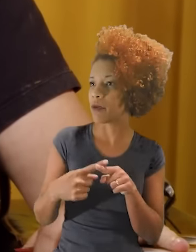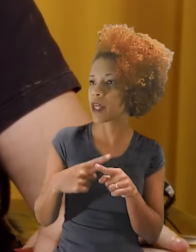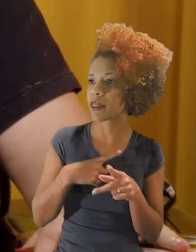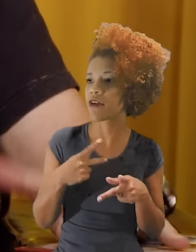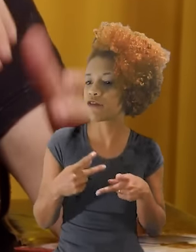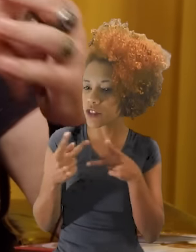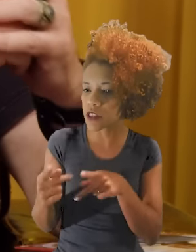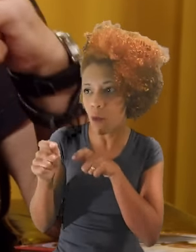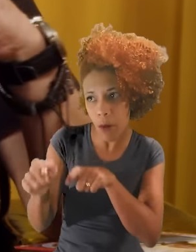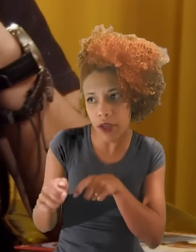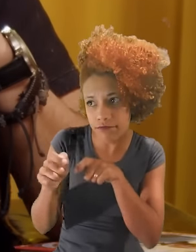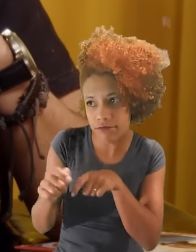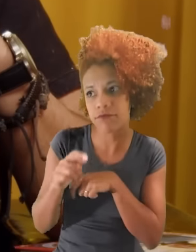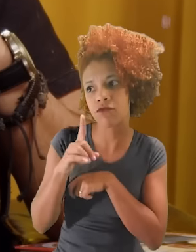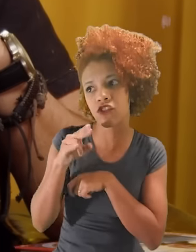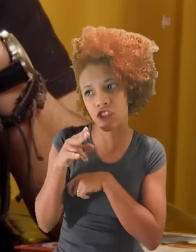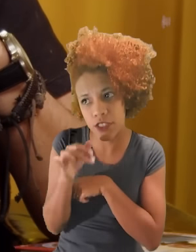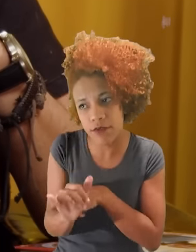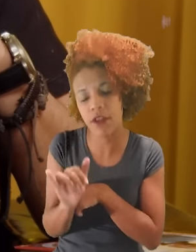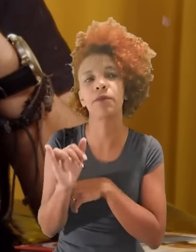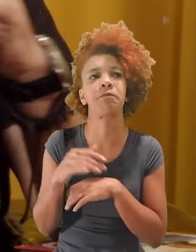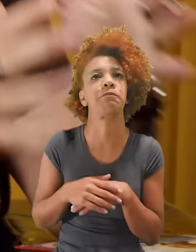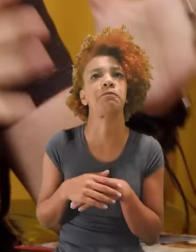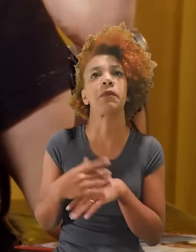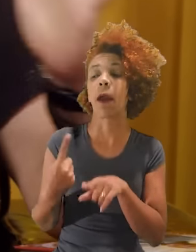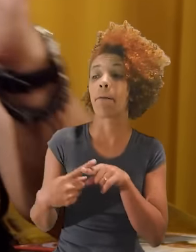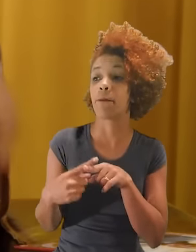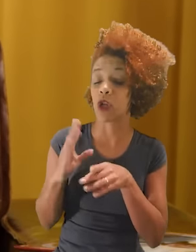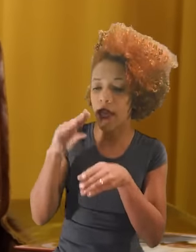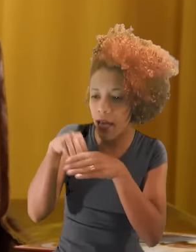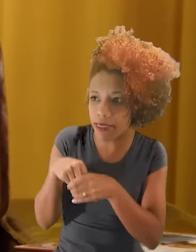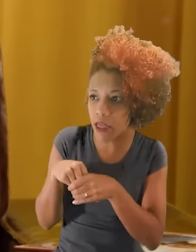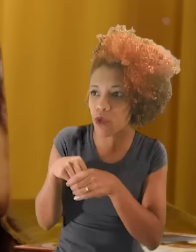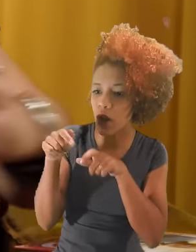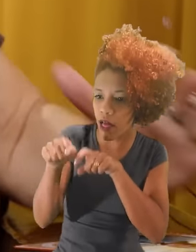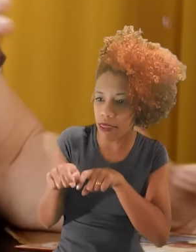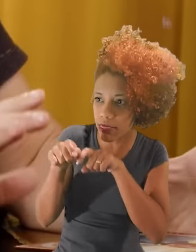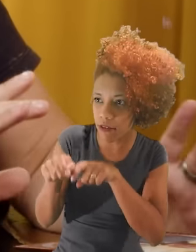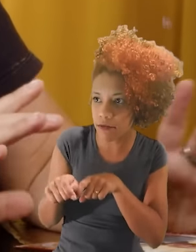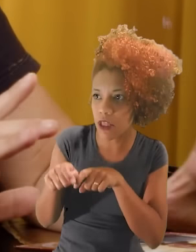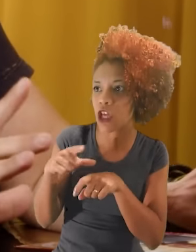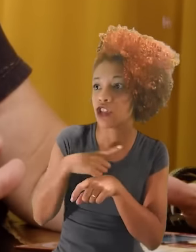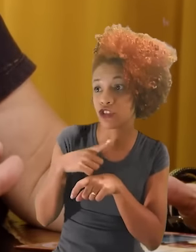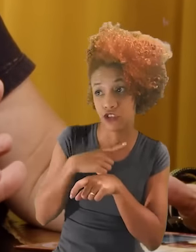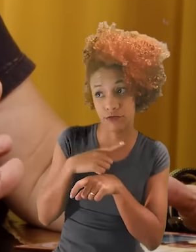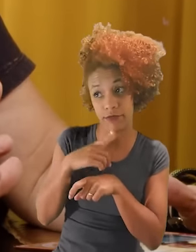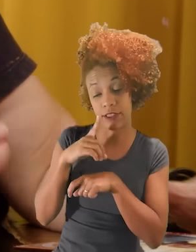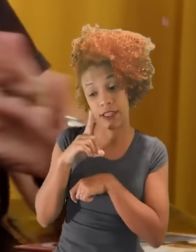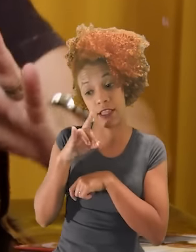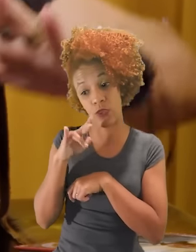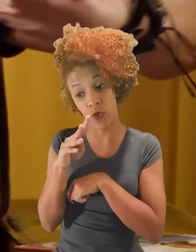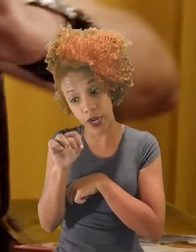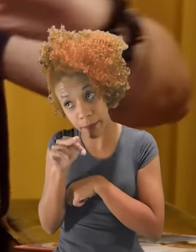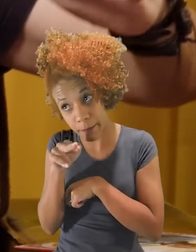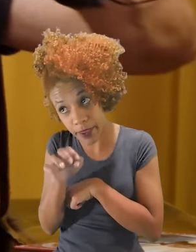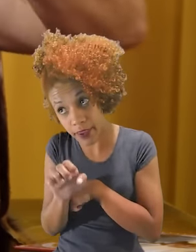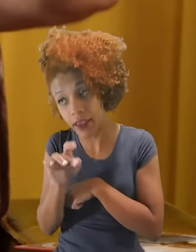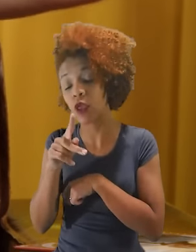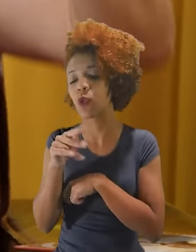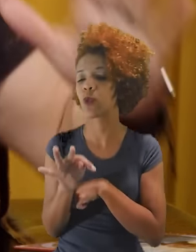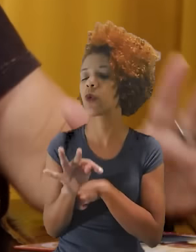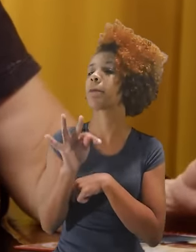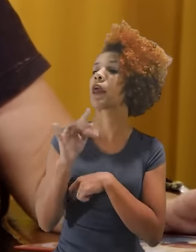na fazenda Disney, né? A gente ficou lá uma época. E, assim, porque dentro da fazenda existia The Dreamin' Tree, que era